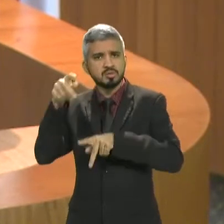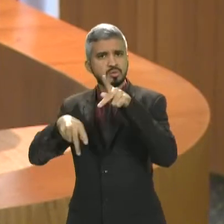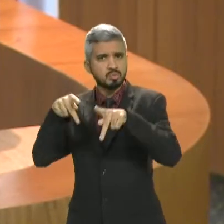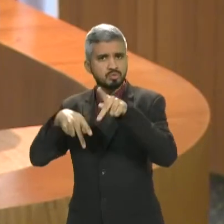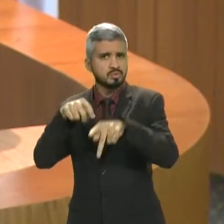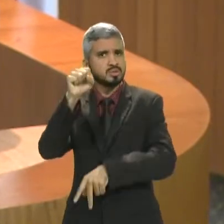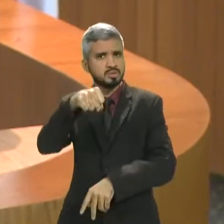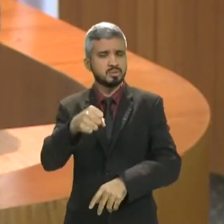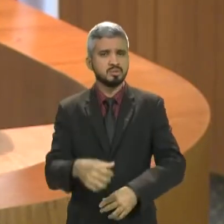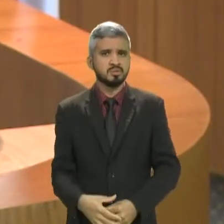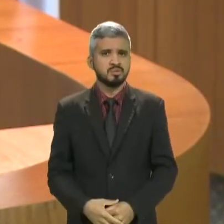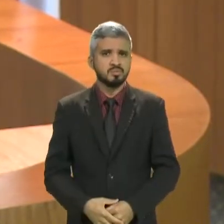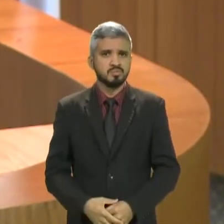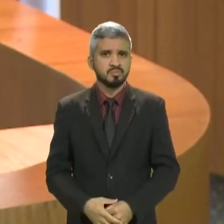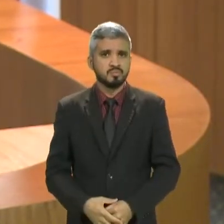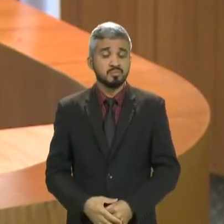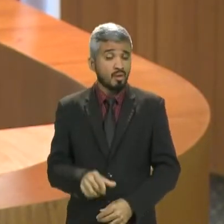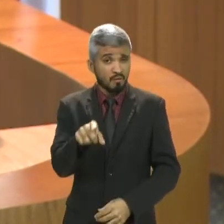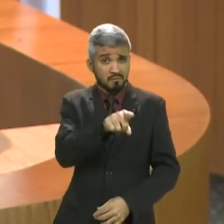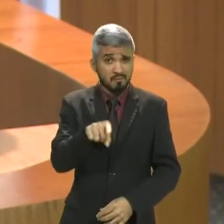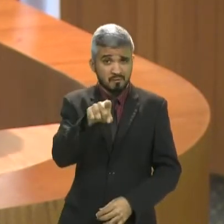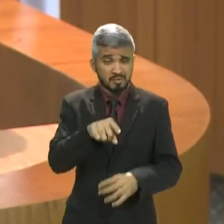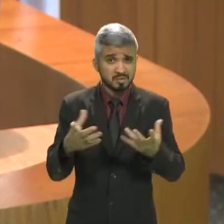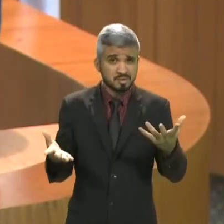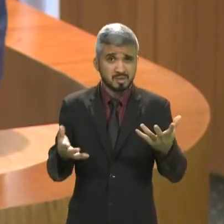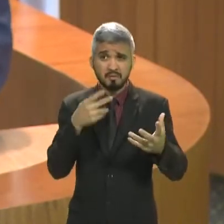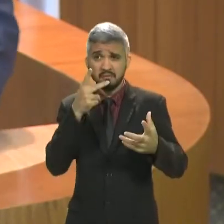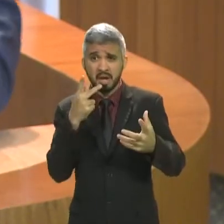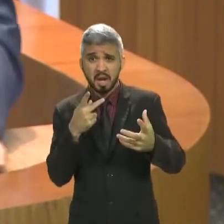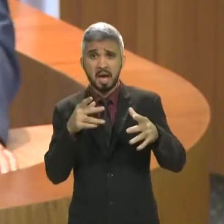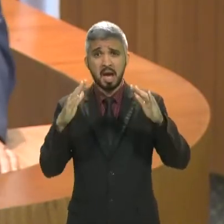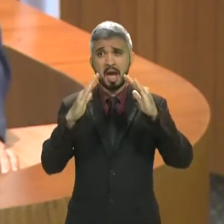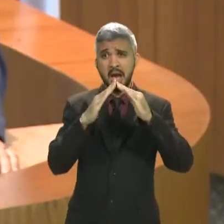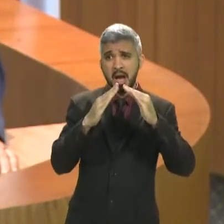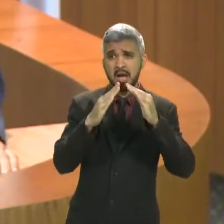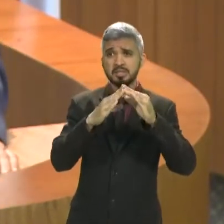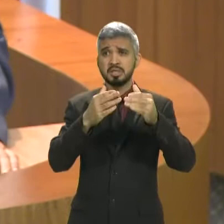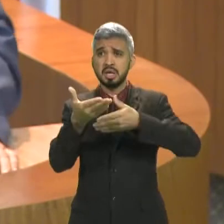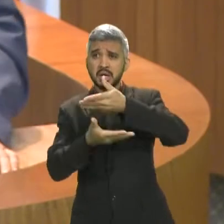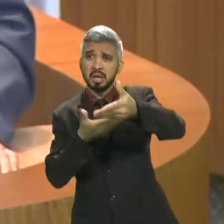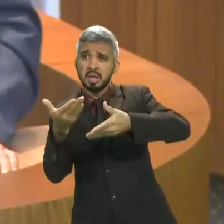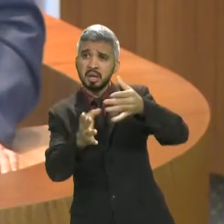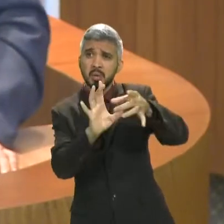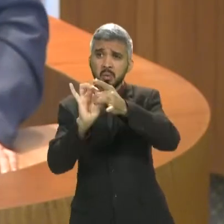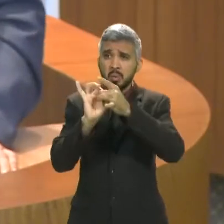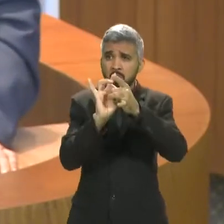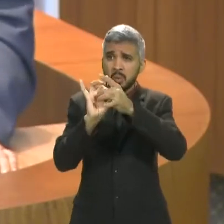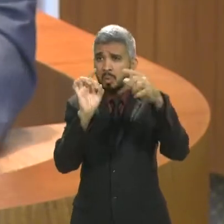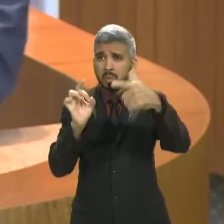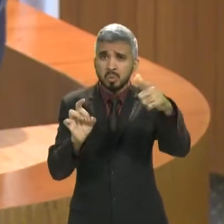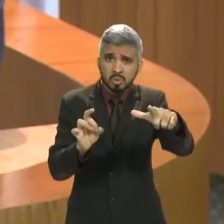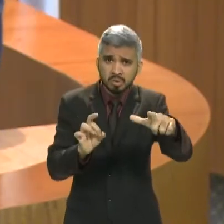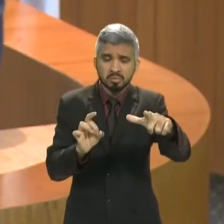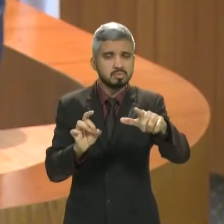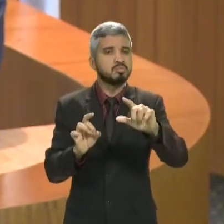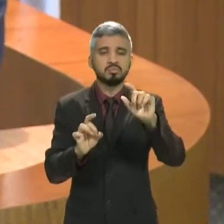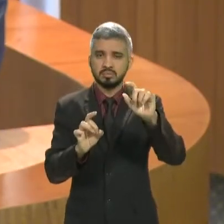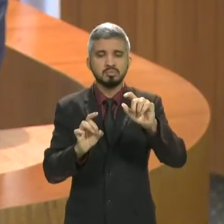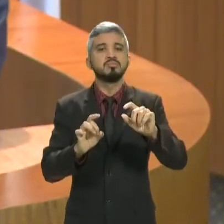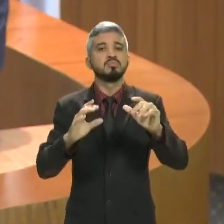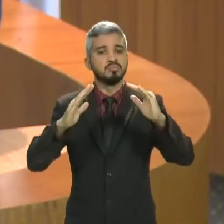Vocês estão falando aqui que a casa não é harmônica sim. Vocês aqui estão fazendo a tempestade num copo